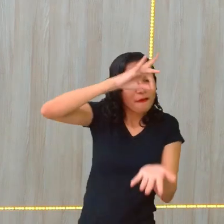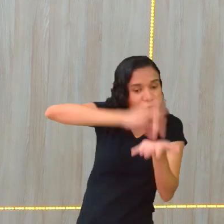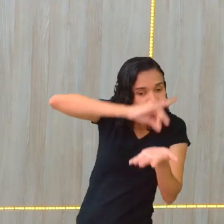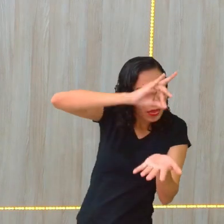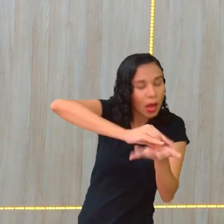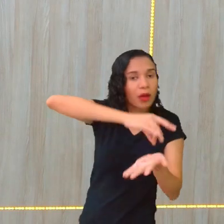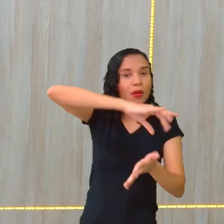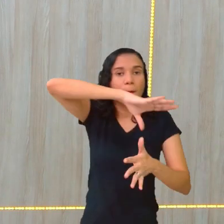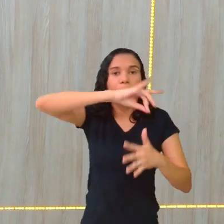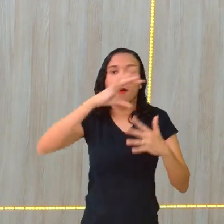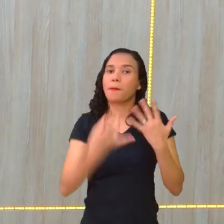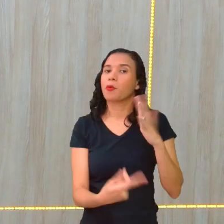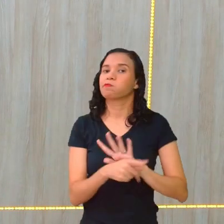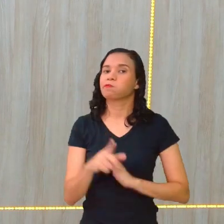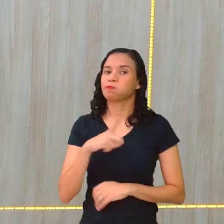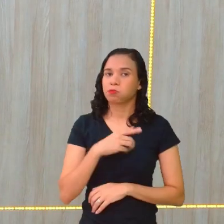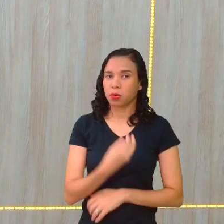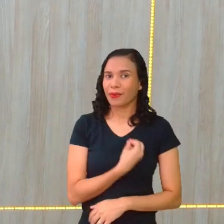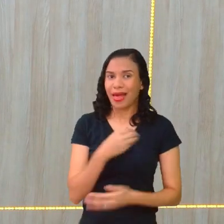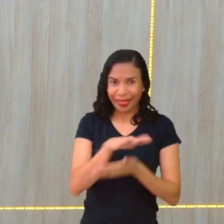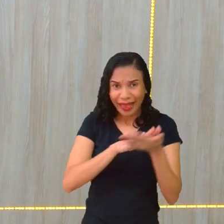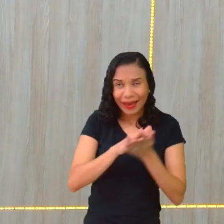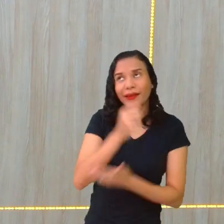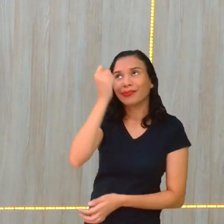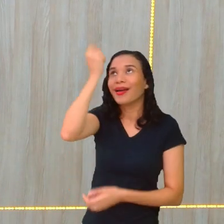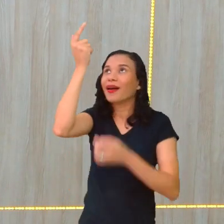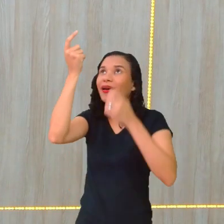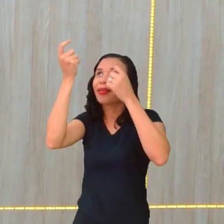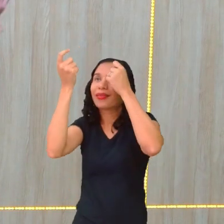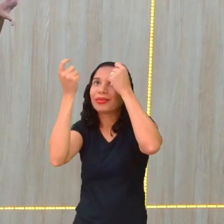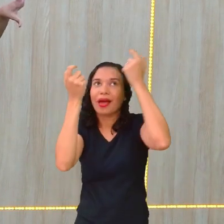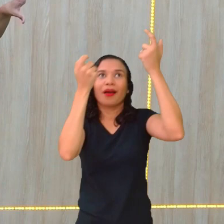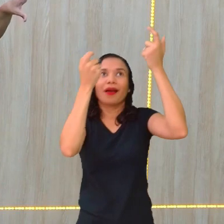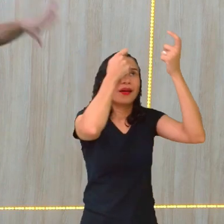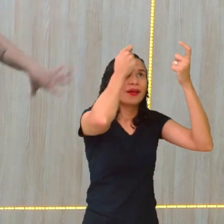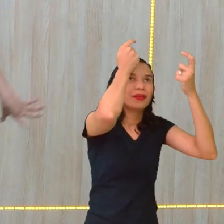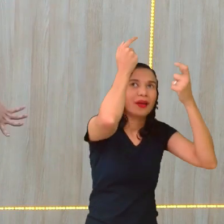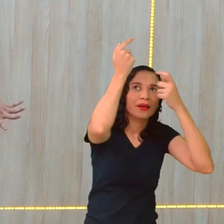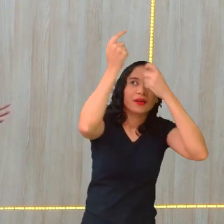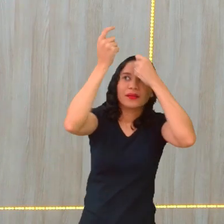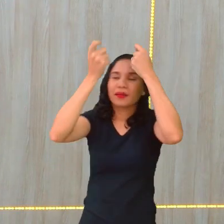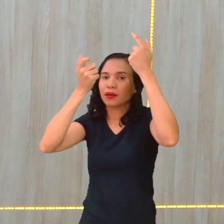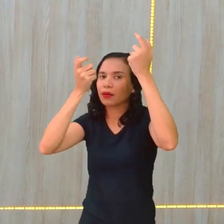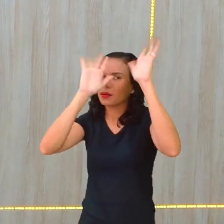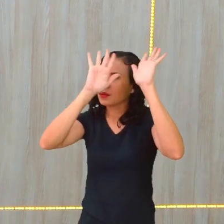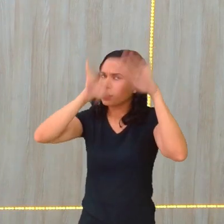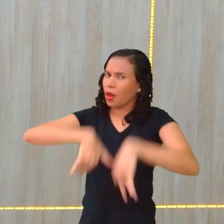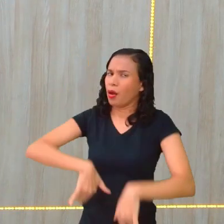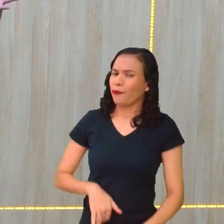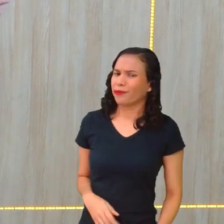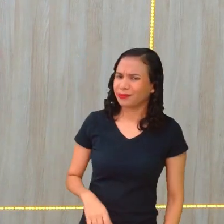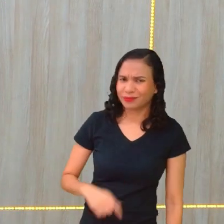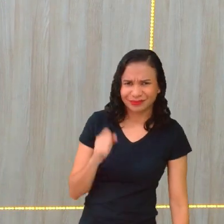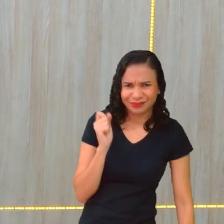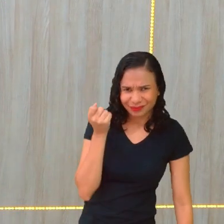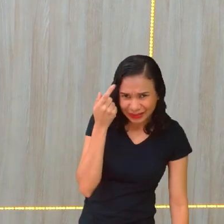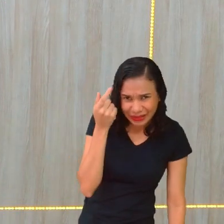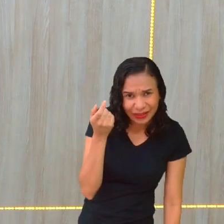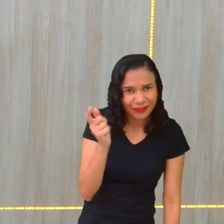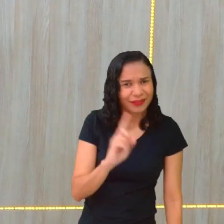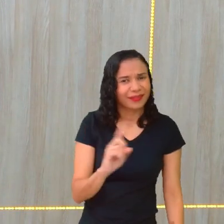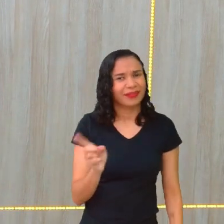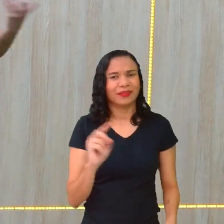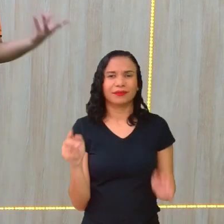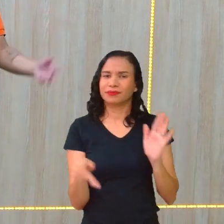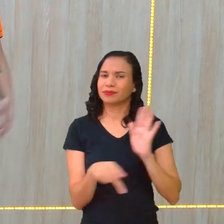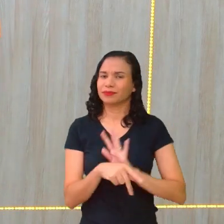dentro da notícia. Então, nada de inventar história. Eu sei que muita gente gosta de contar história, né? De criar, mas não é o fato,